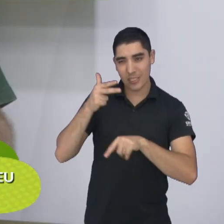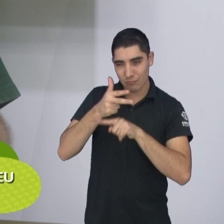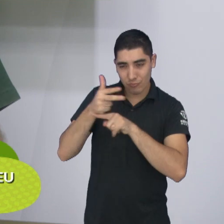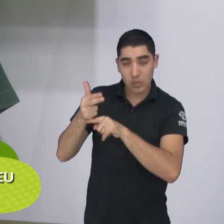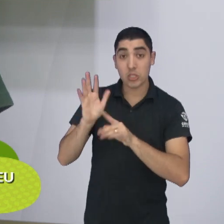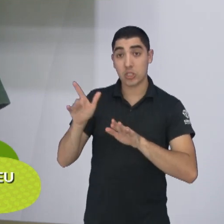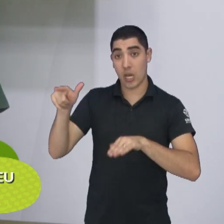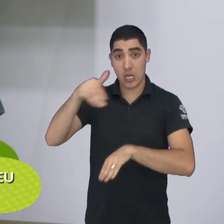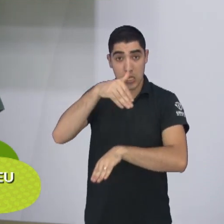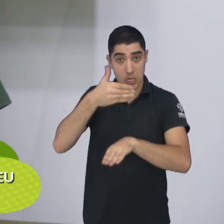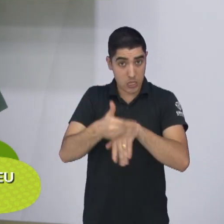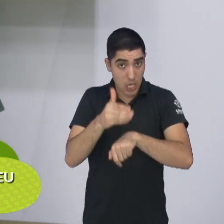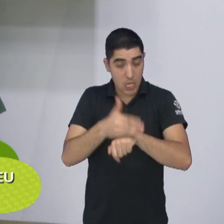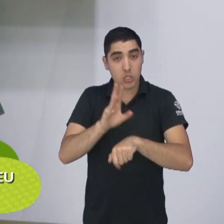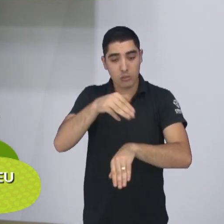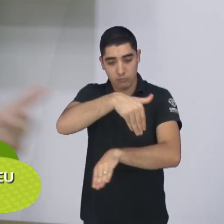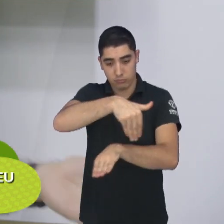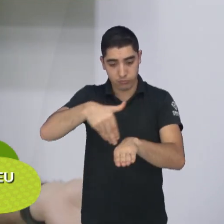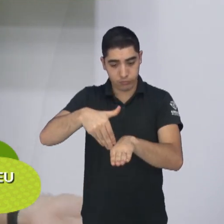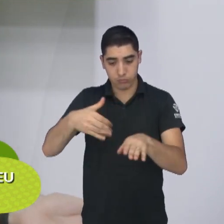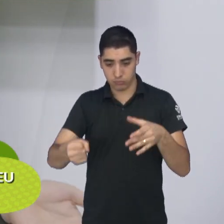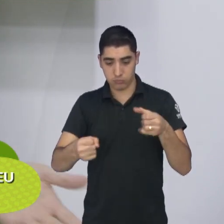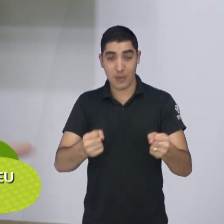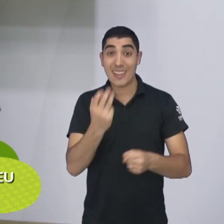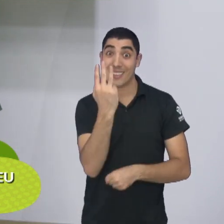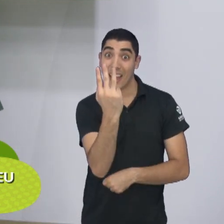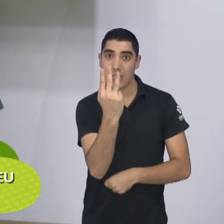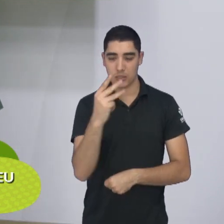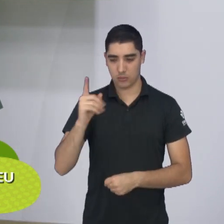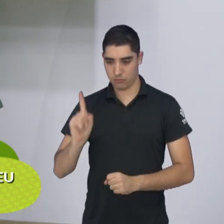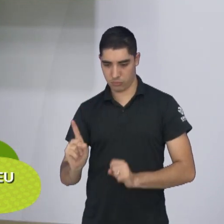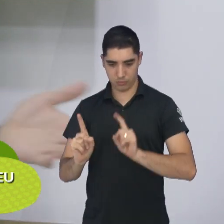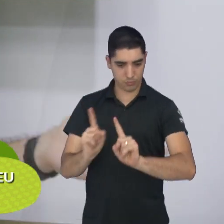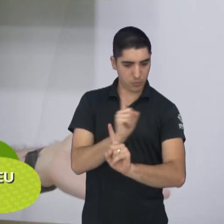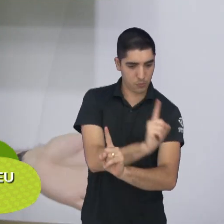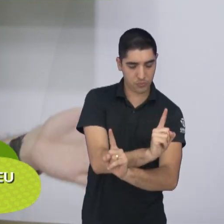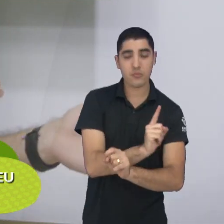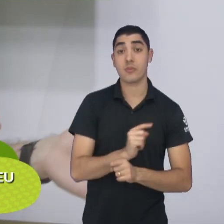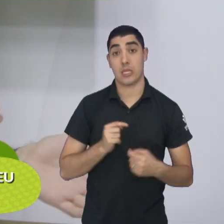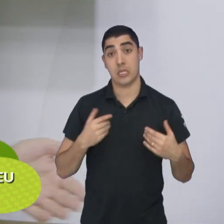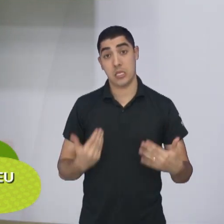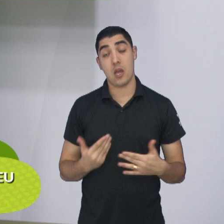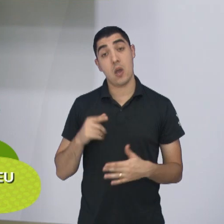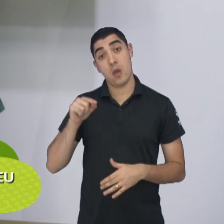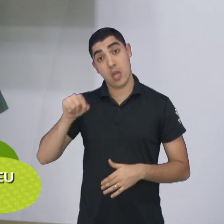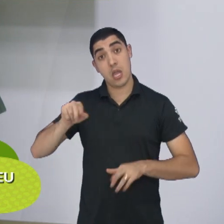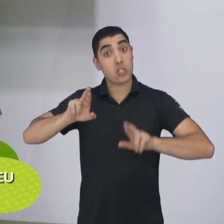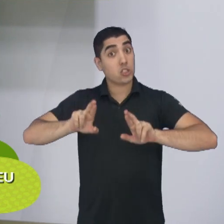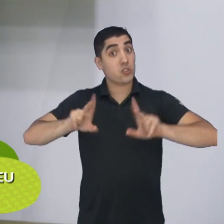zagueiros, né? Diferente da proposta do que ele está acostumado a jogar e de que ele jogou no